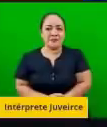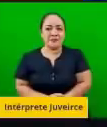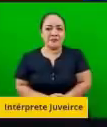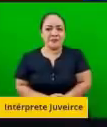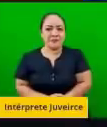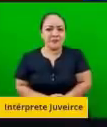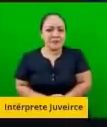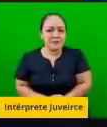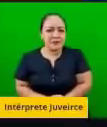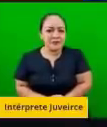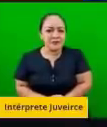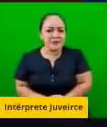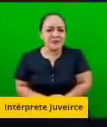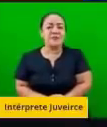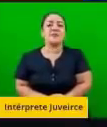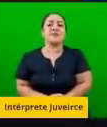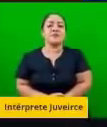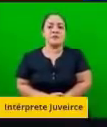Pronto.